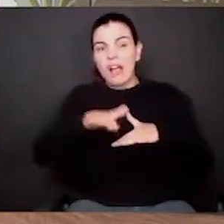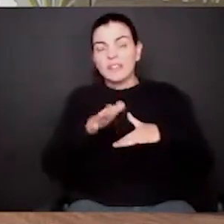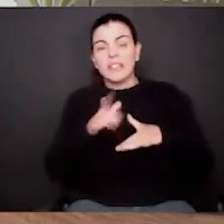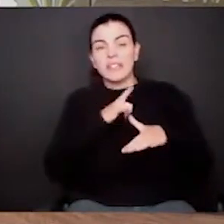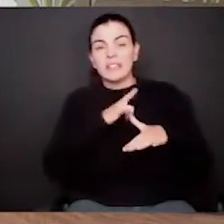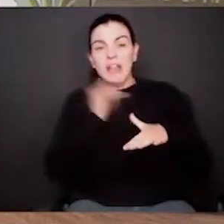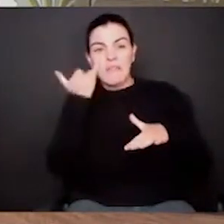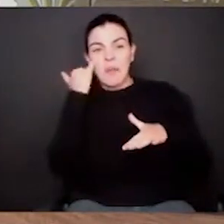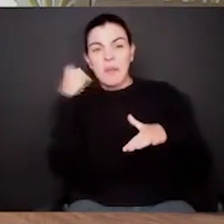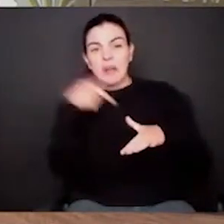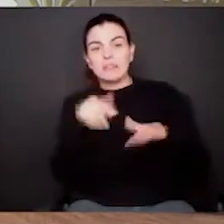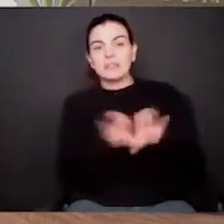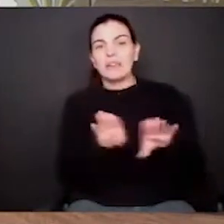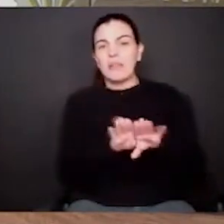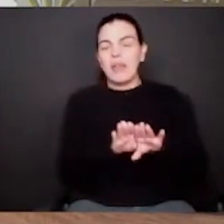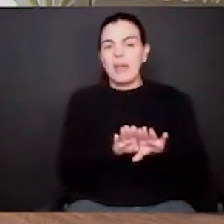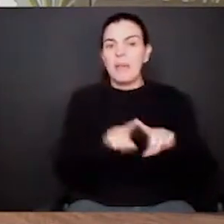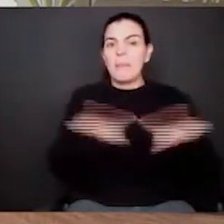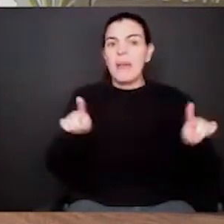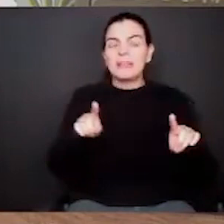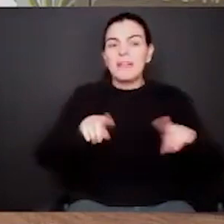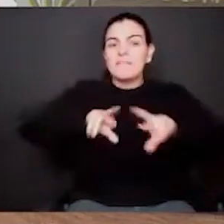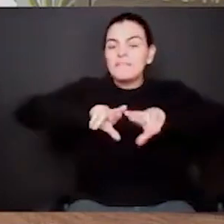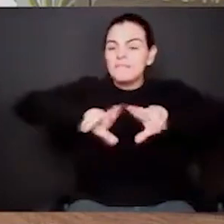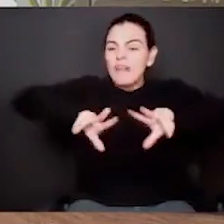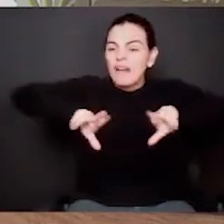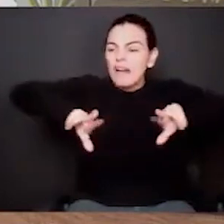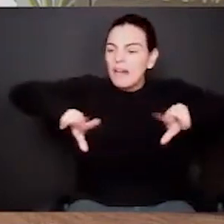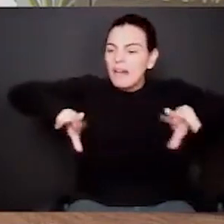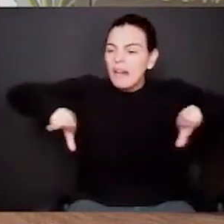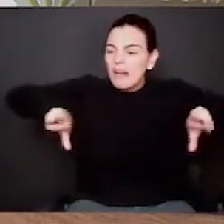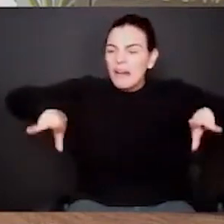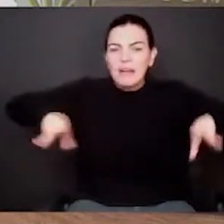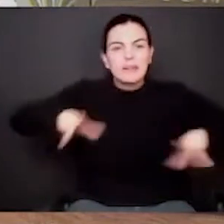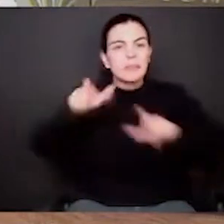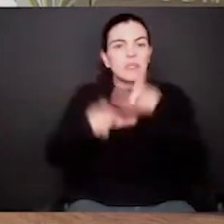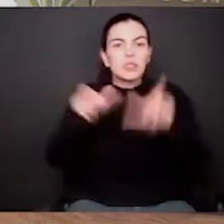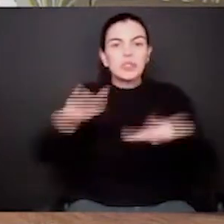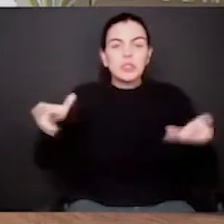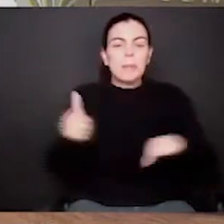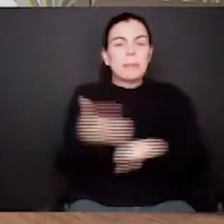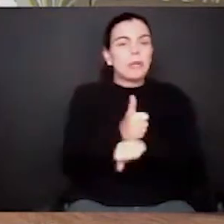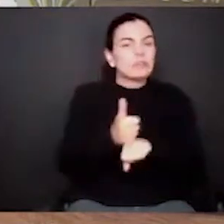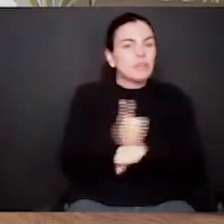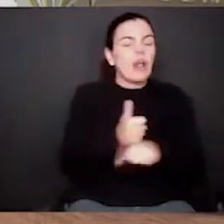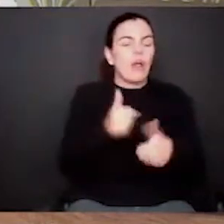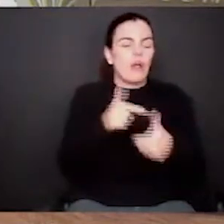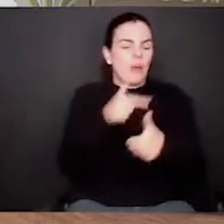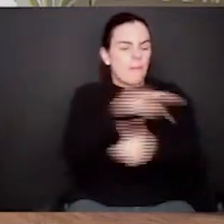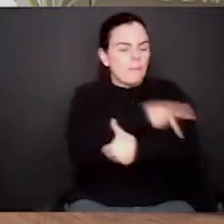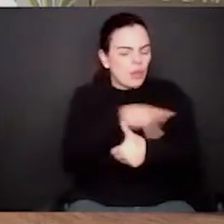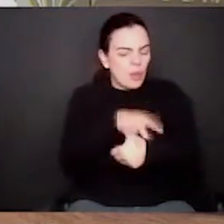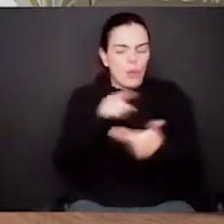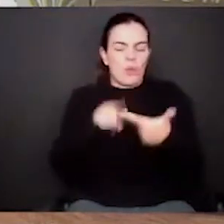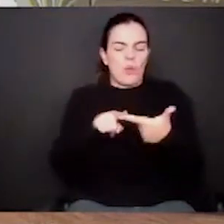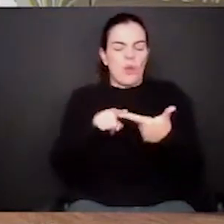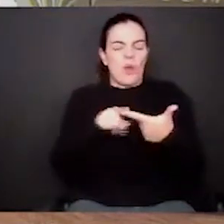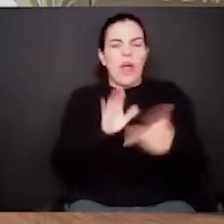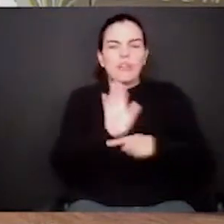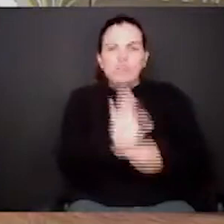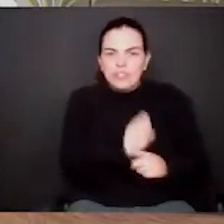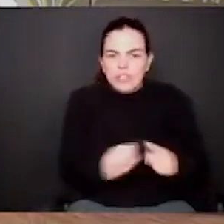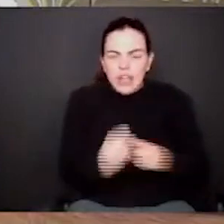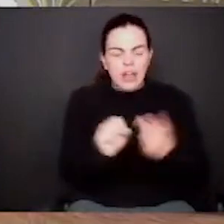de muitas pastas, com auxílio de pedagogos, de assistentes sociais, de